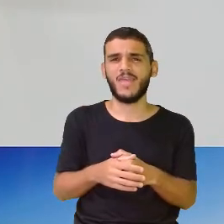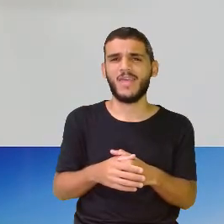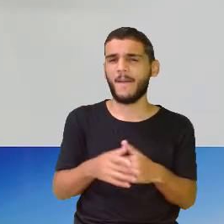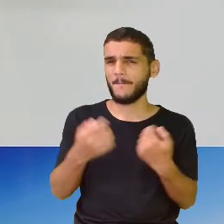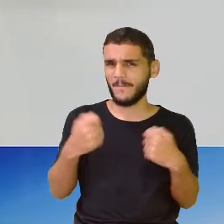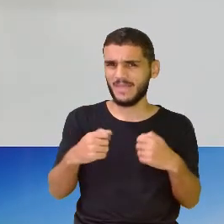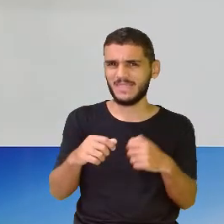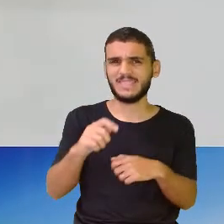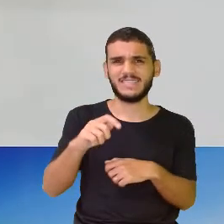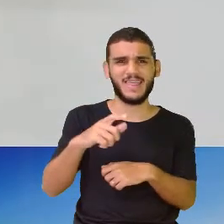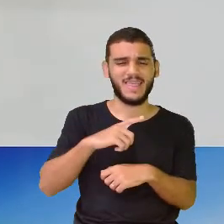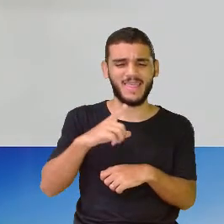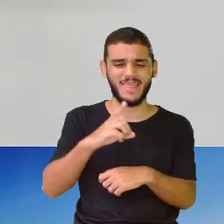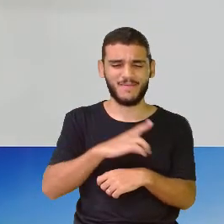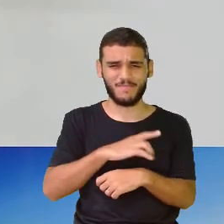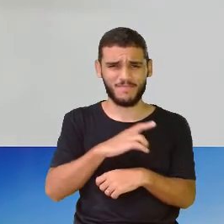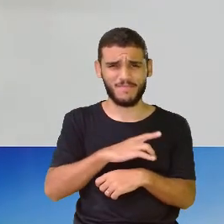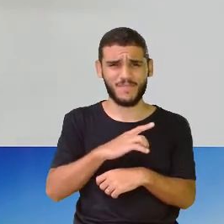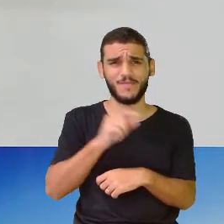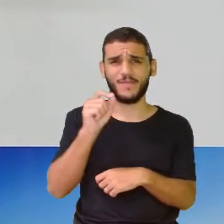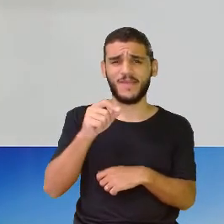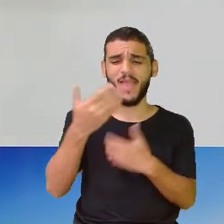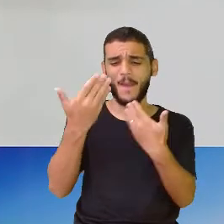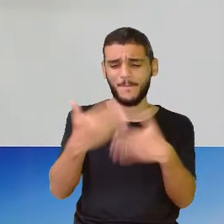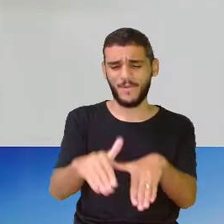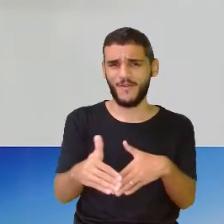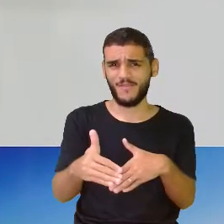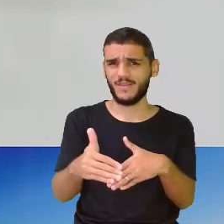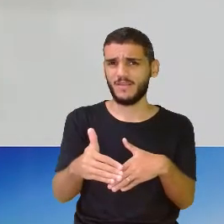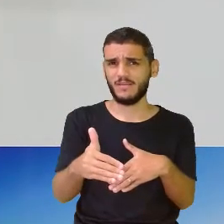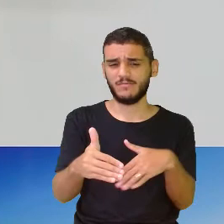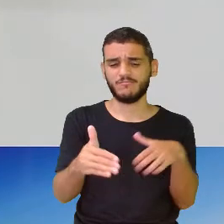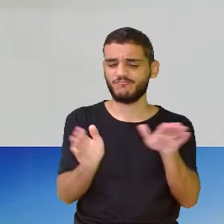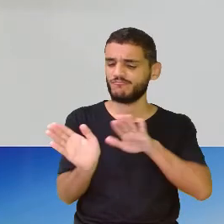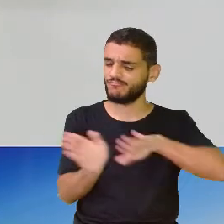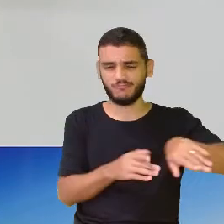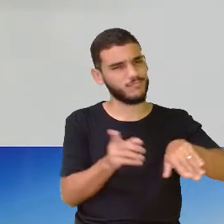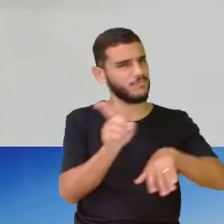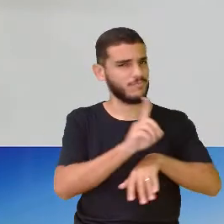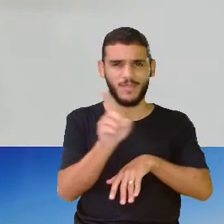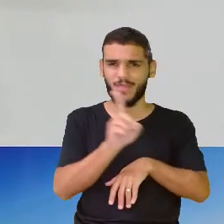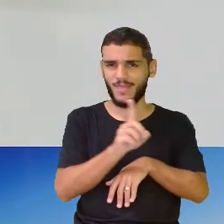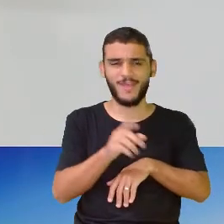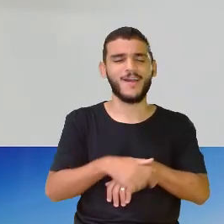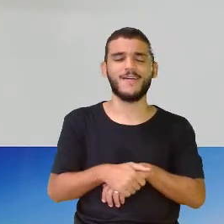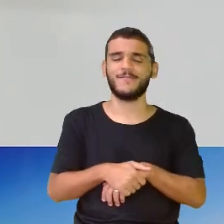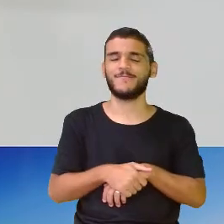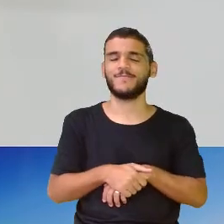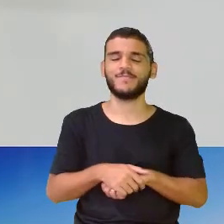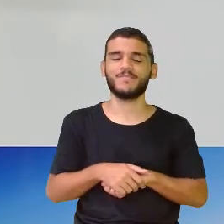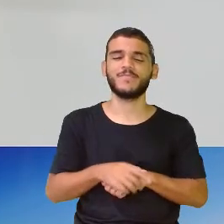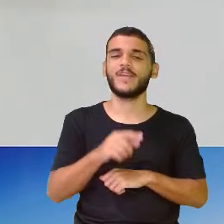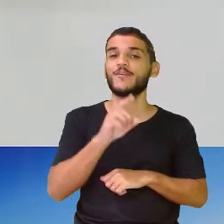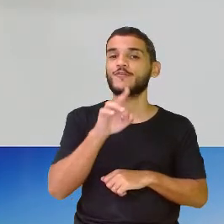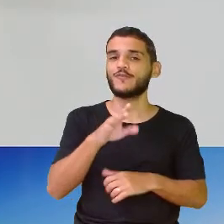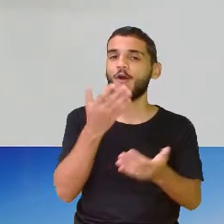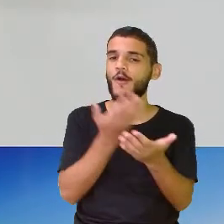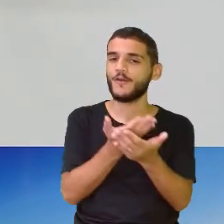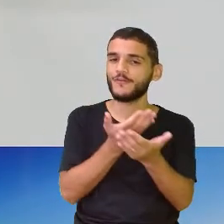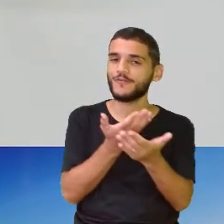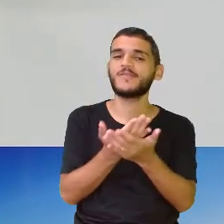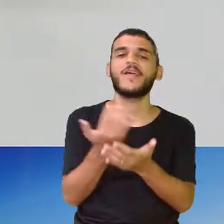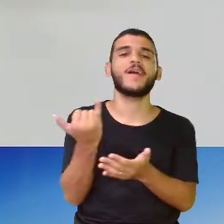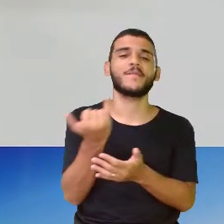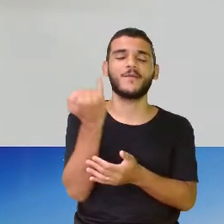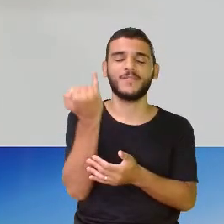de prova. Prova não faz medo, gente, é só estudar. E aí você, ó, se sai muito bem. Vocês que estão nos assistindo aí